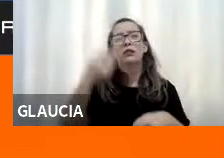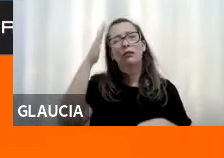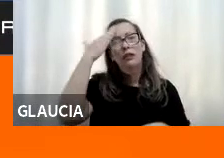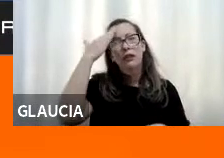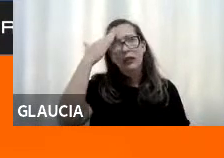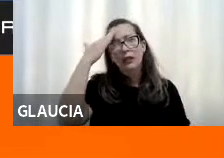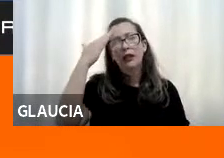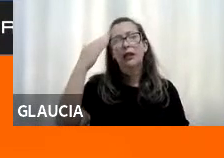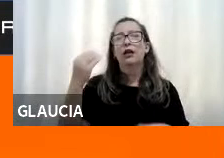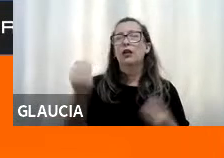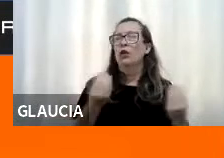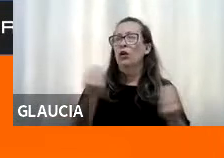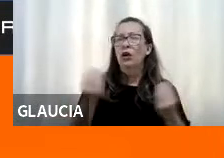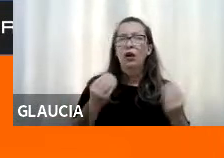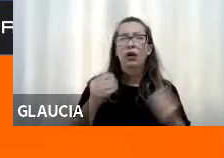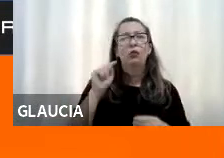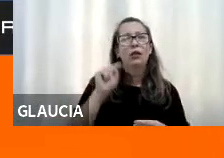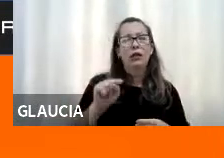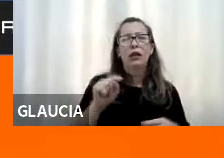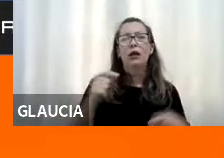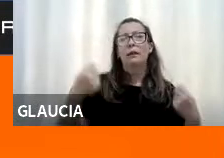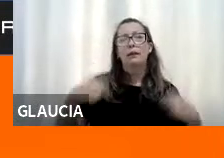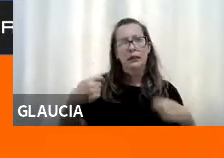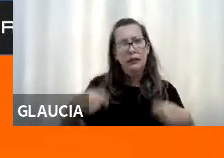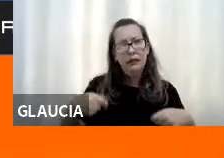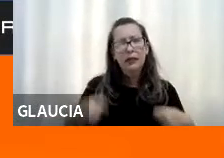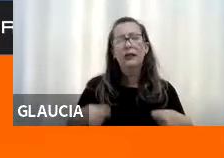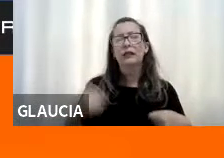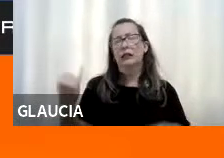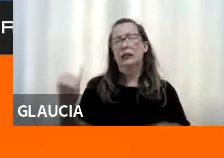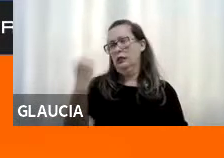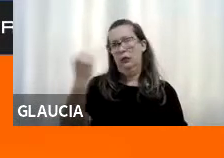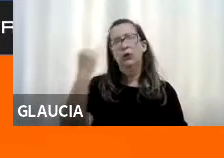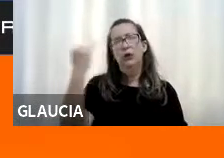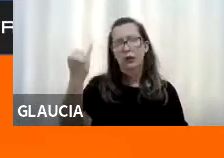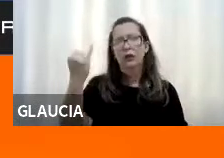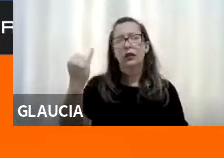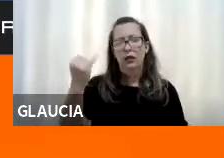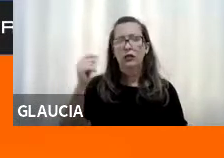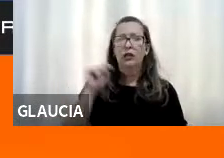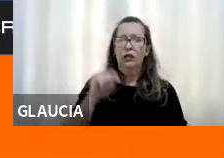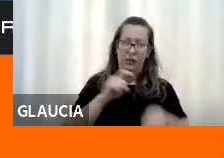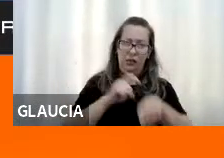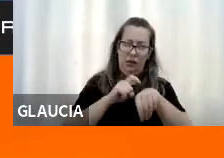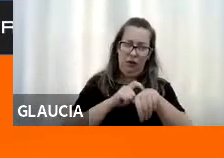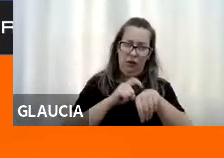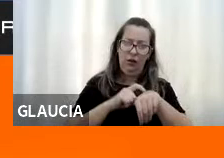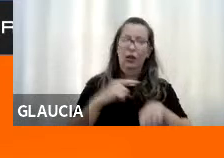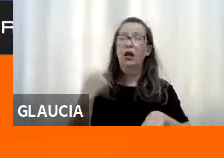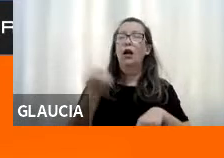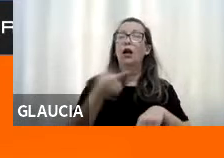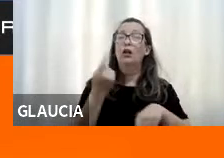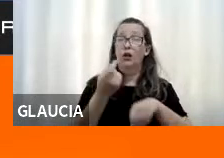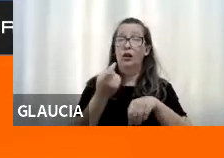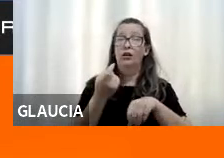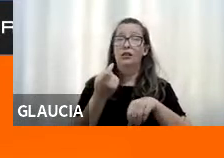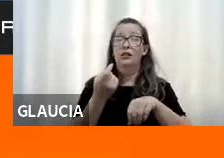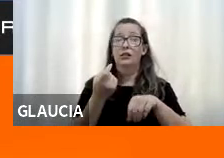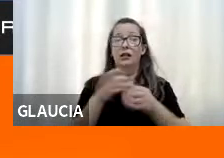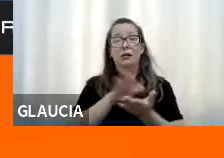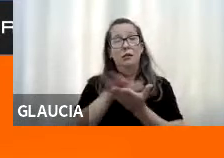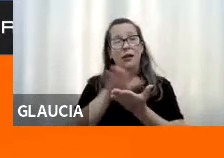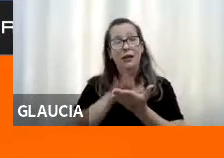ela deveria e foi essencial nessa hora. Né? A nossa matéria de capa da revista